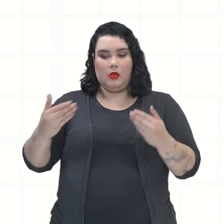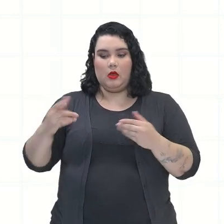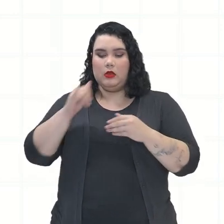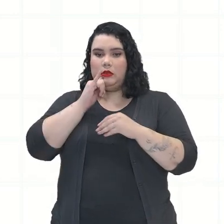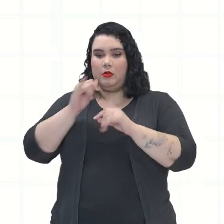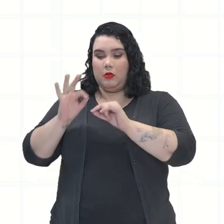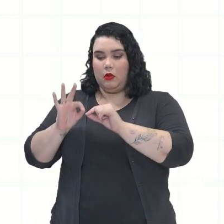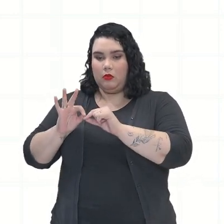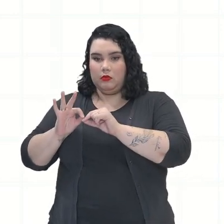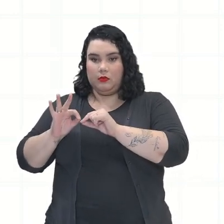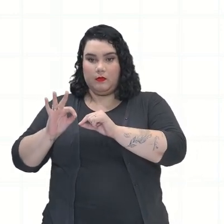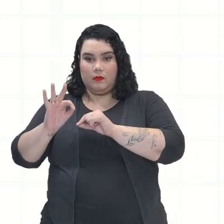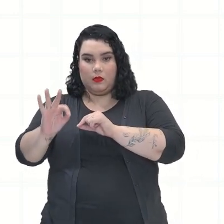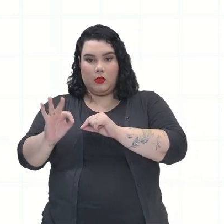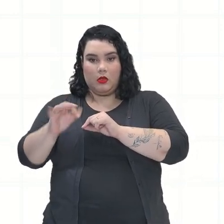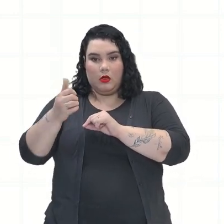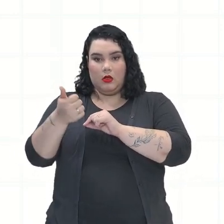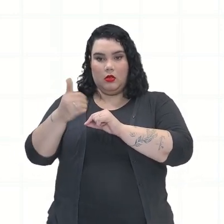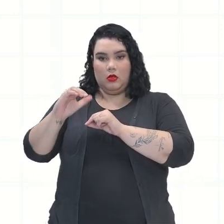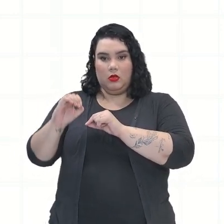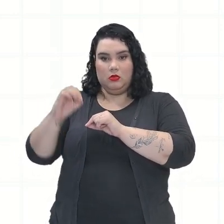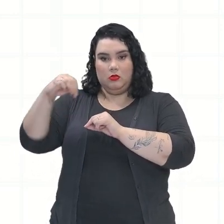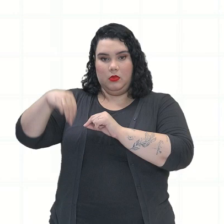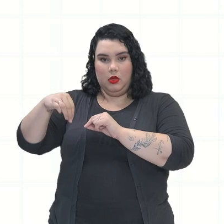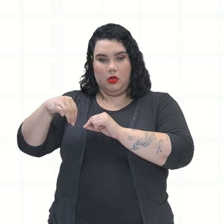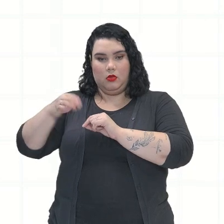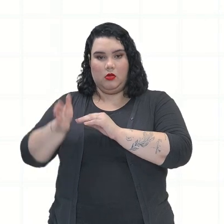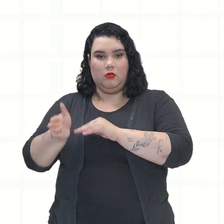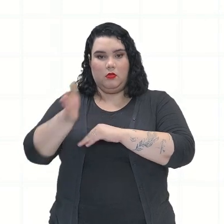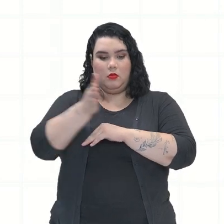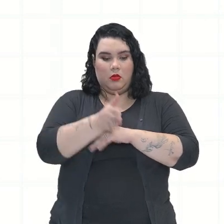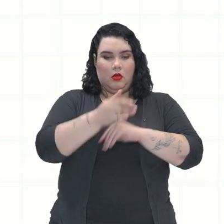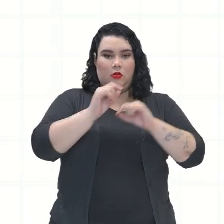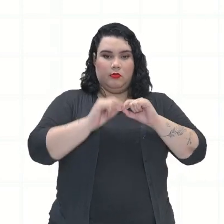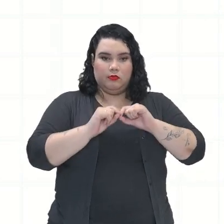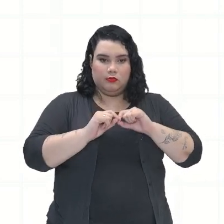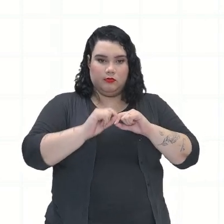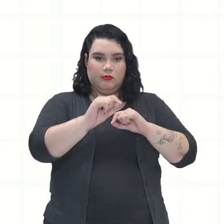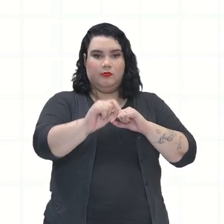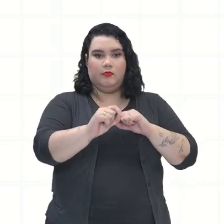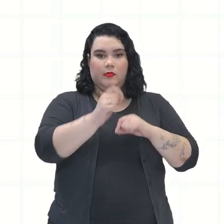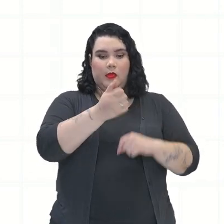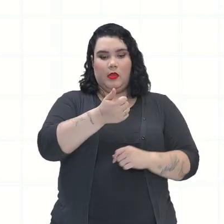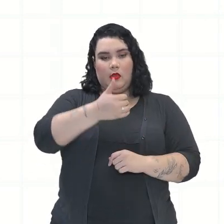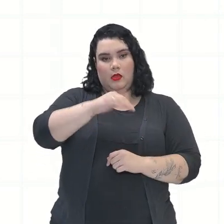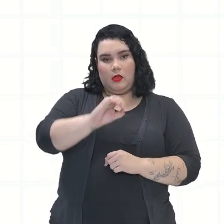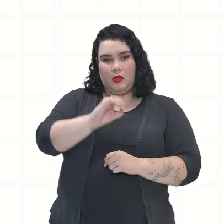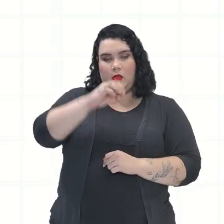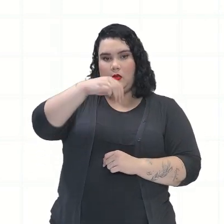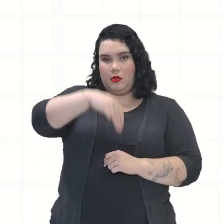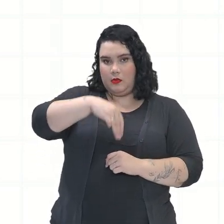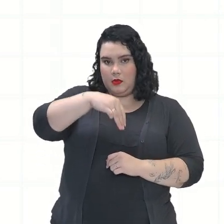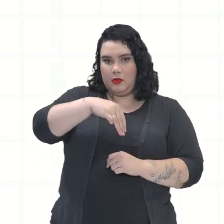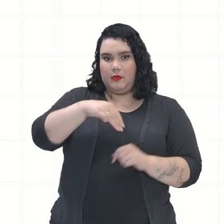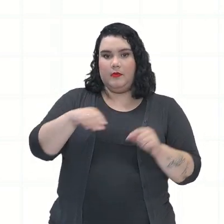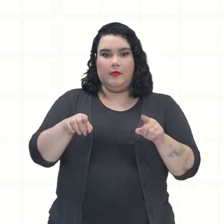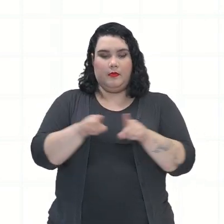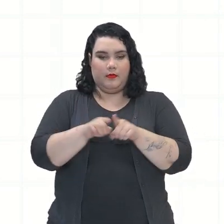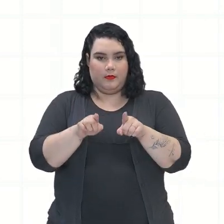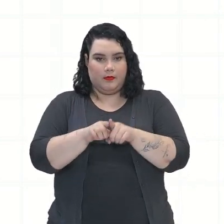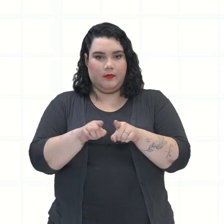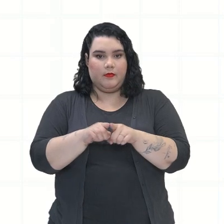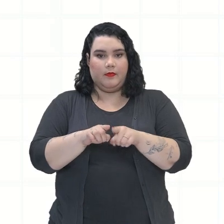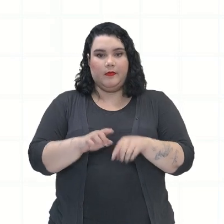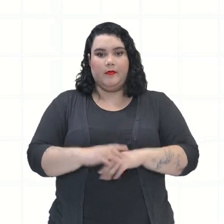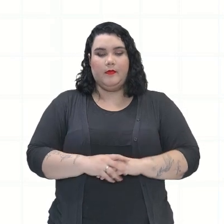10 metros de comprimento, tá? Então, tanto a linha de fundo quanto a